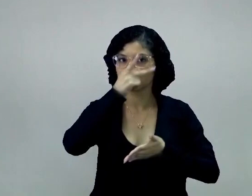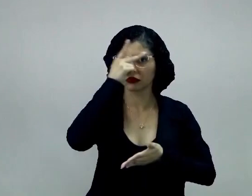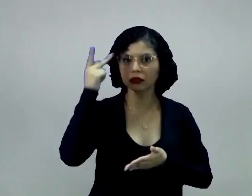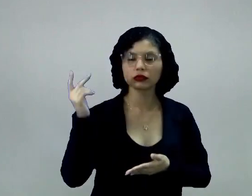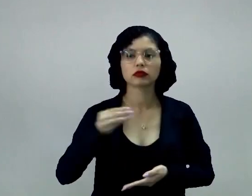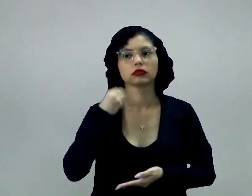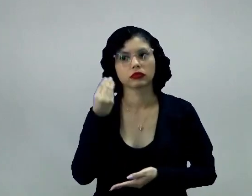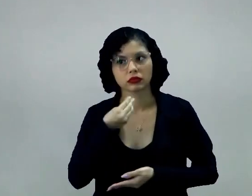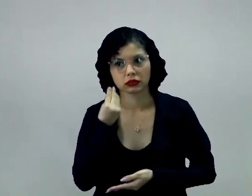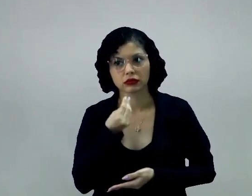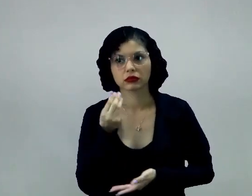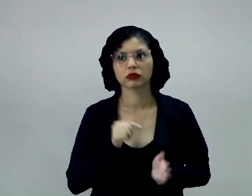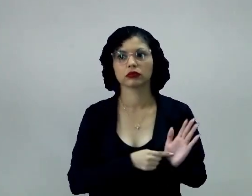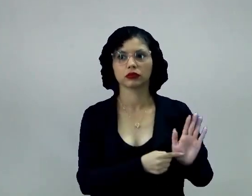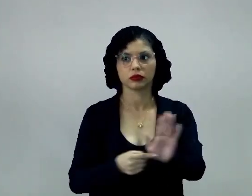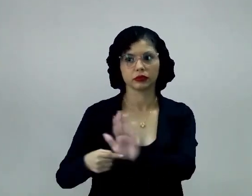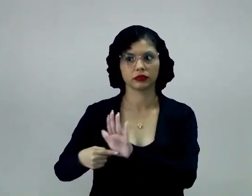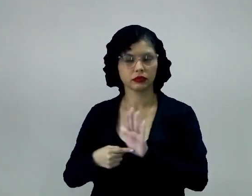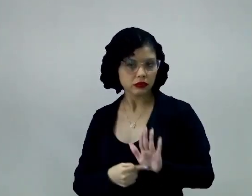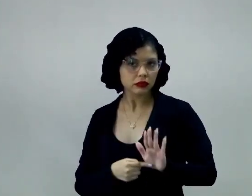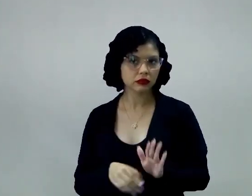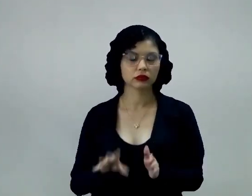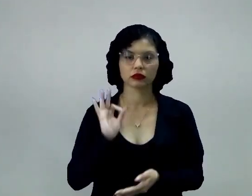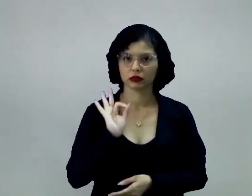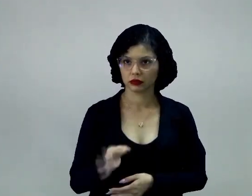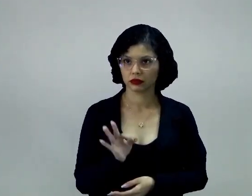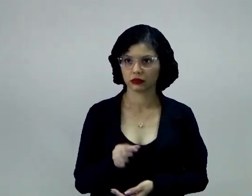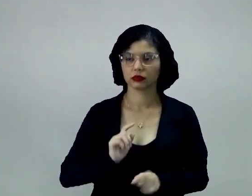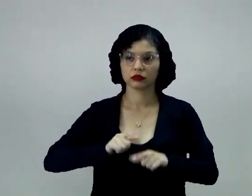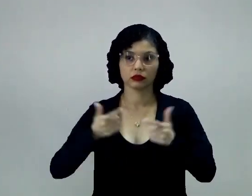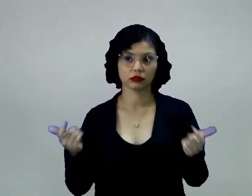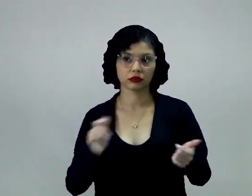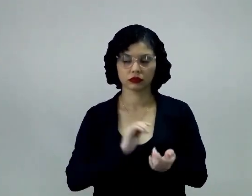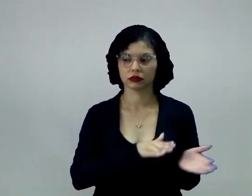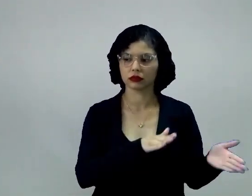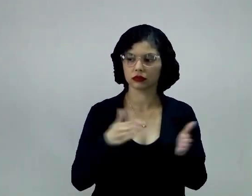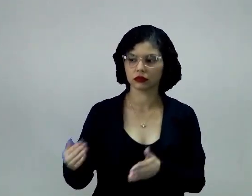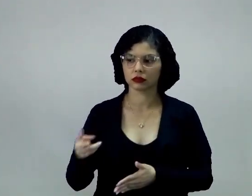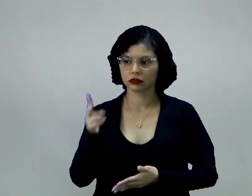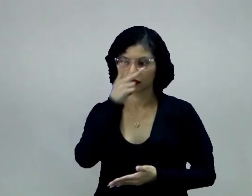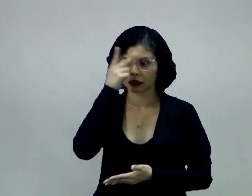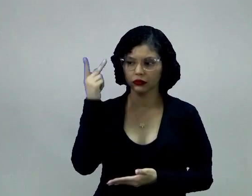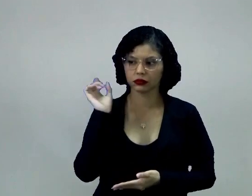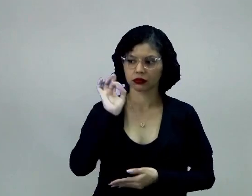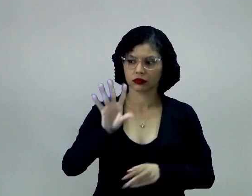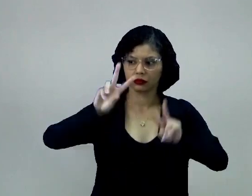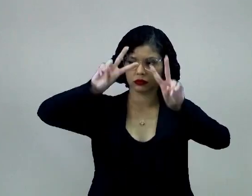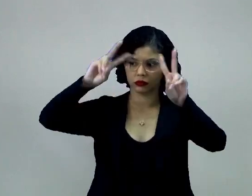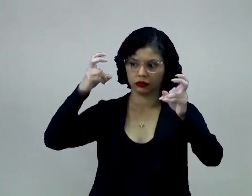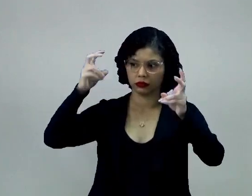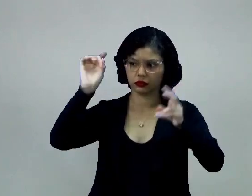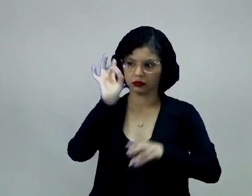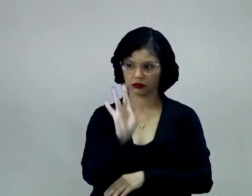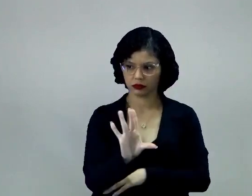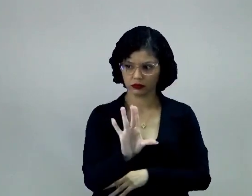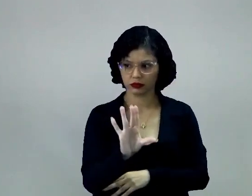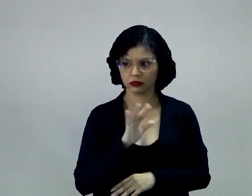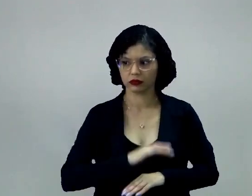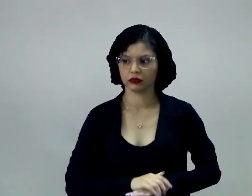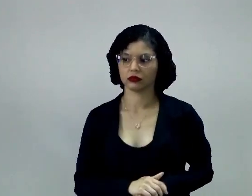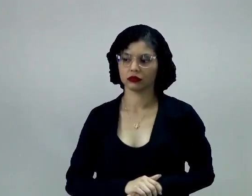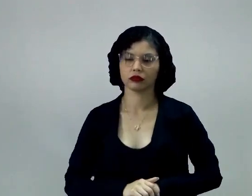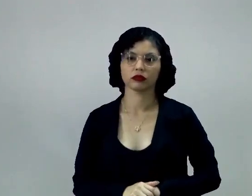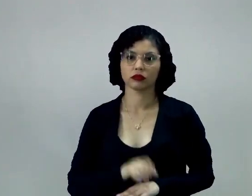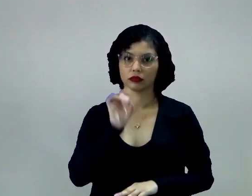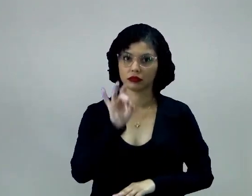pessoas, especialistas já mostraram isso, já confirmaram, que a maior parte das pessoas leem somente os títulos das